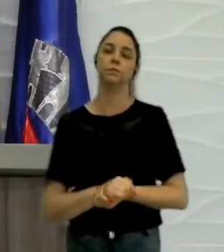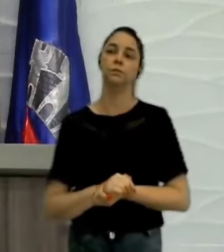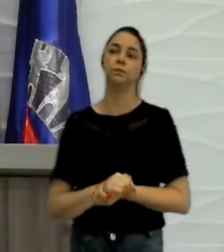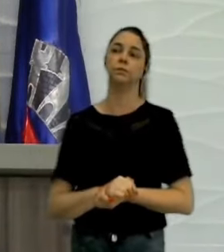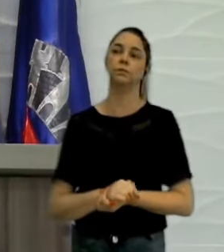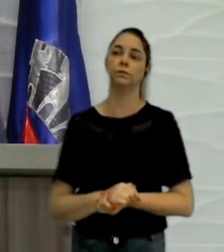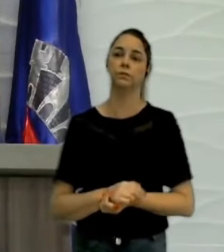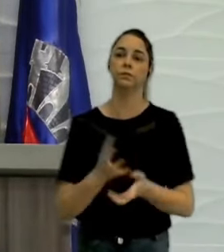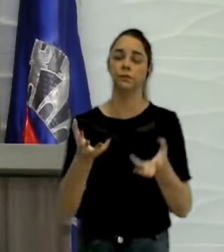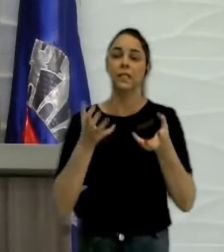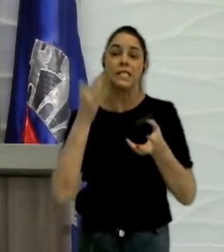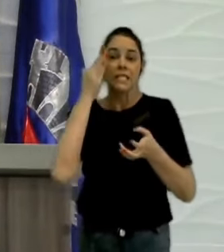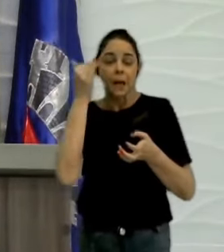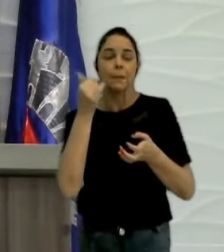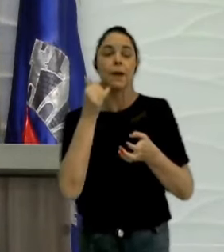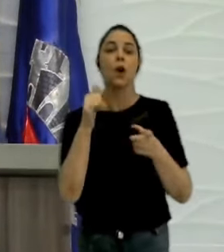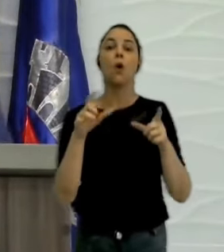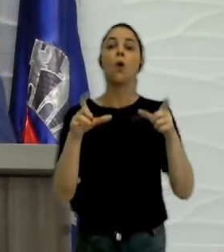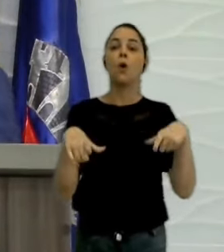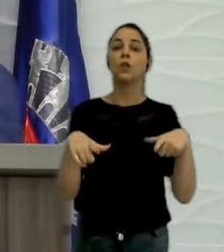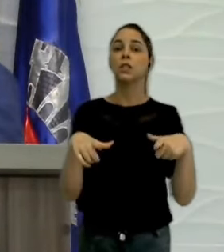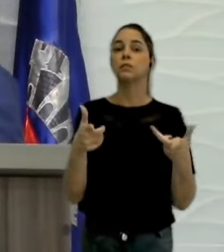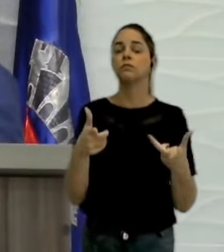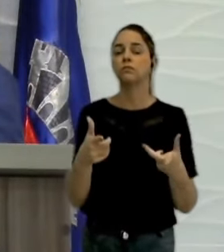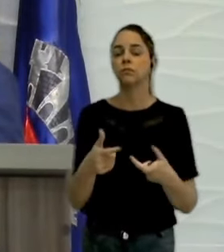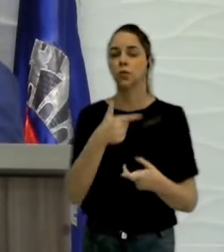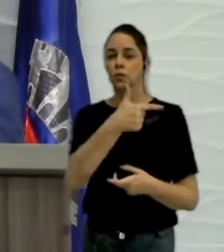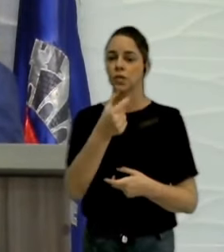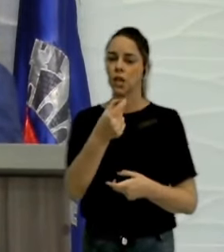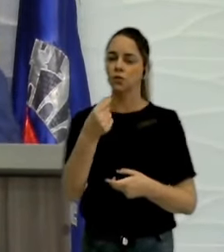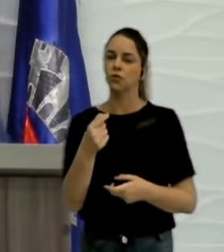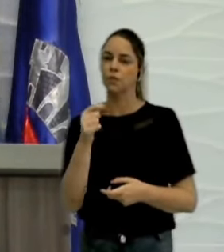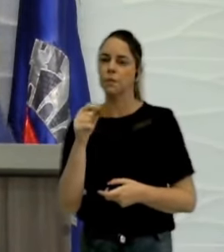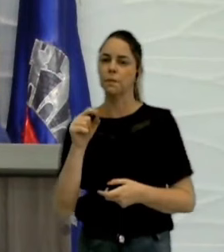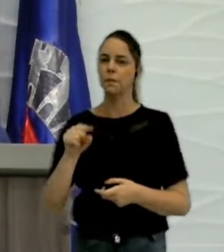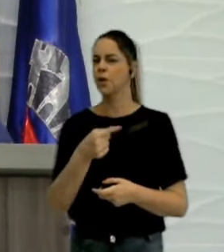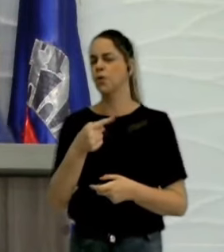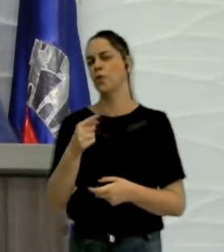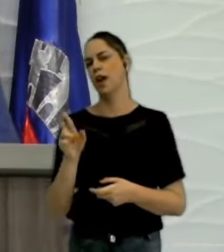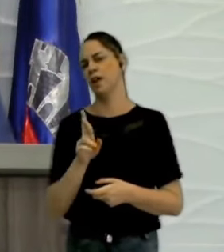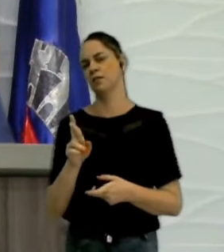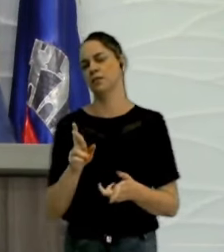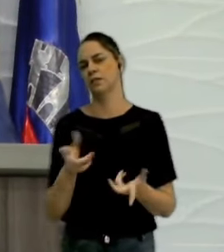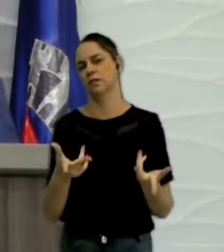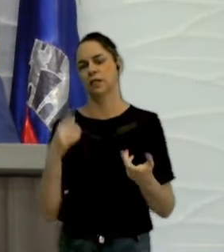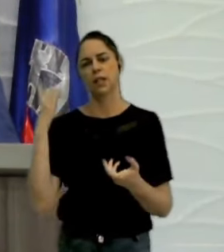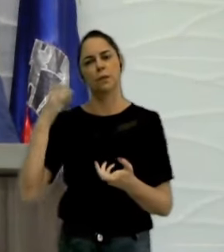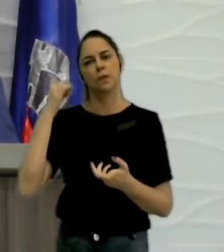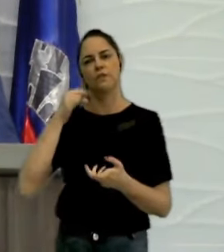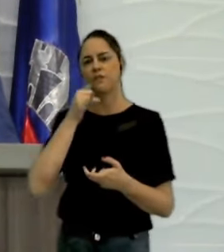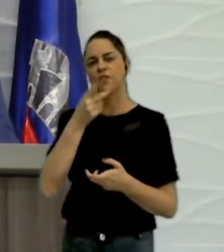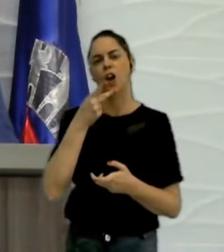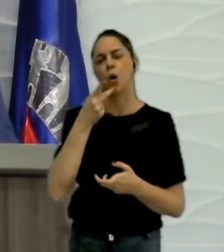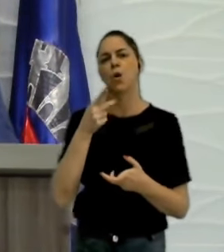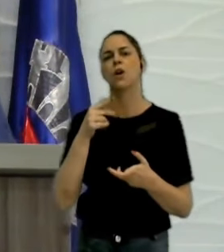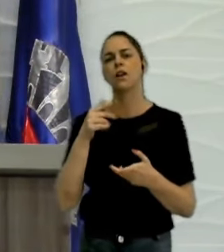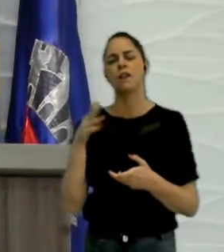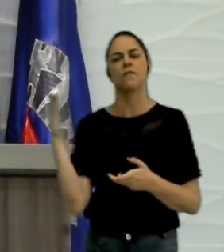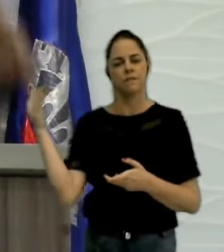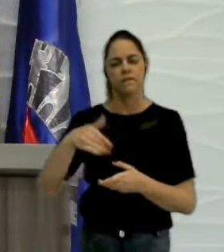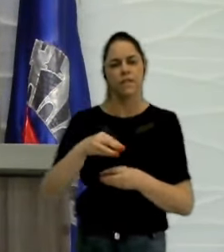saber aonde é que está esses 200 mil reais que essa deputada disse que mandou para São Bento do